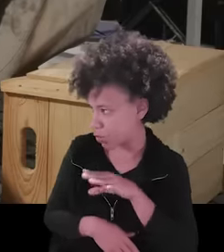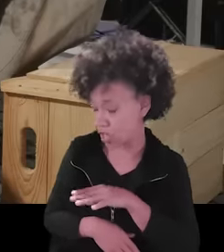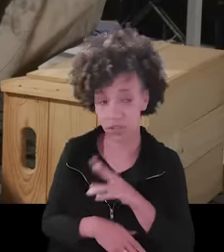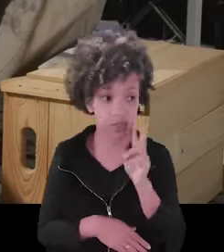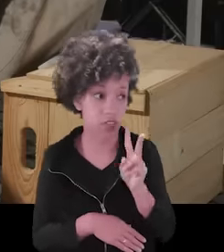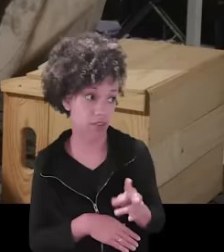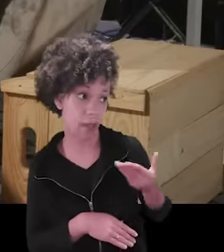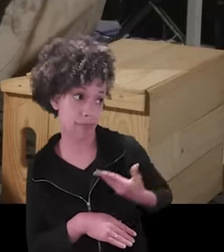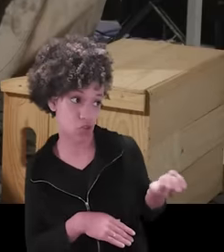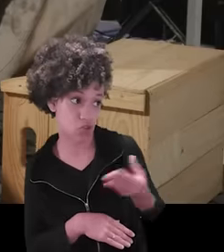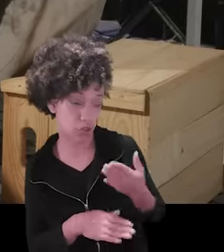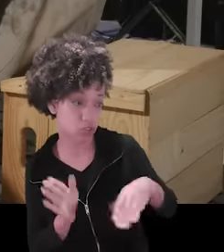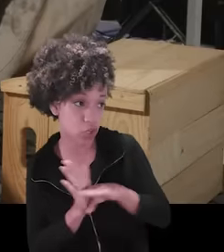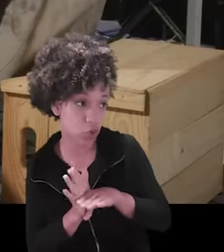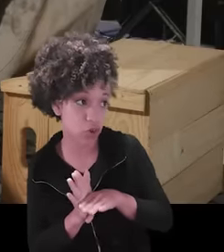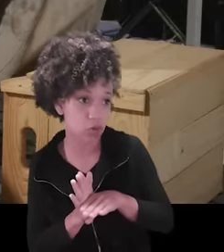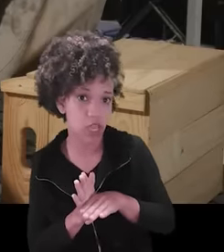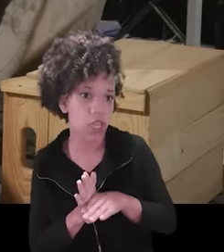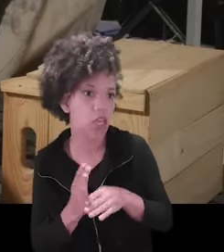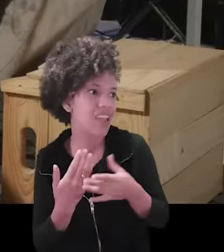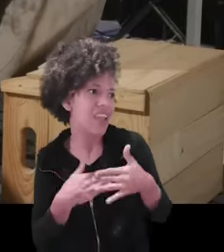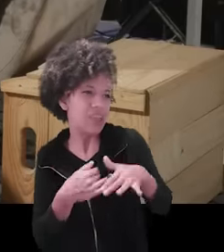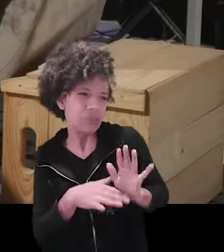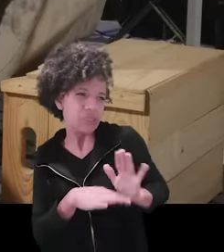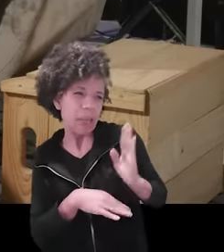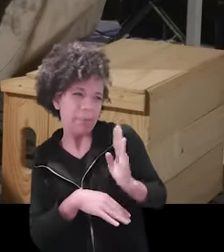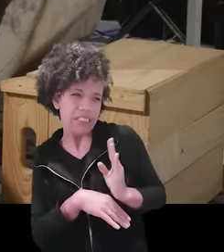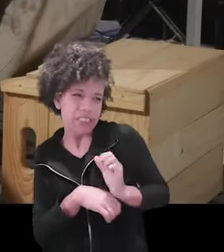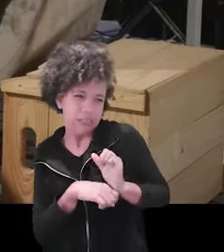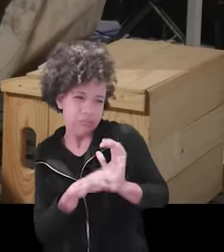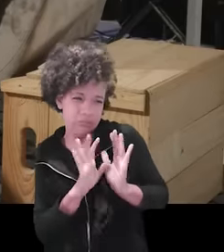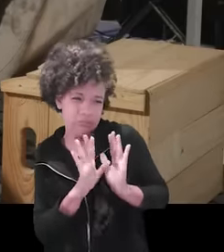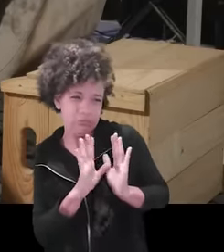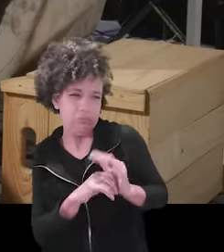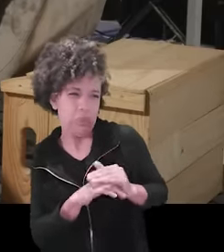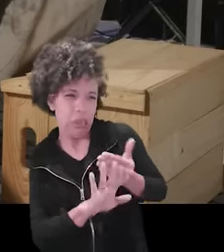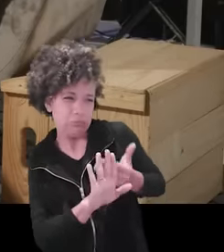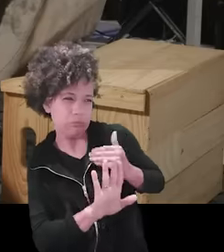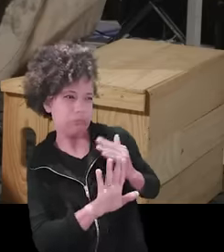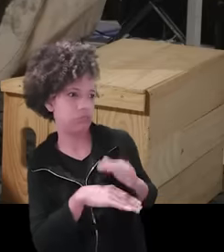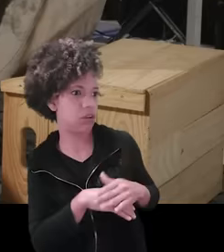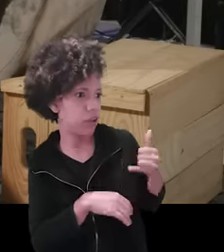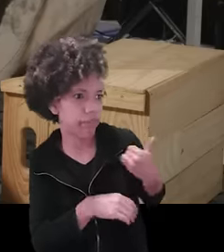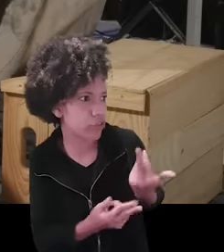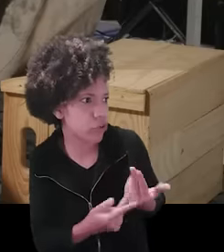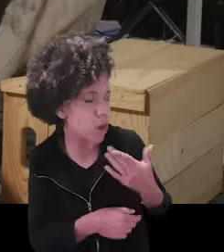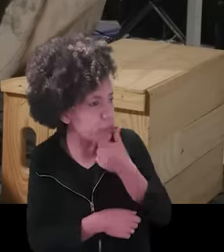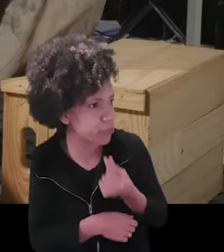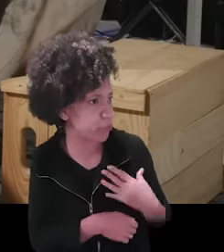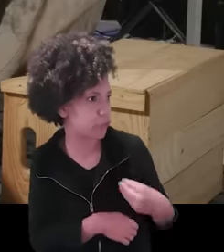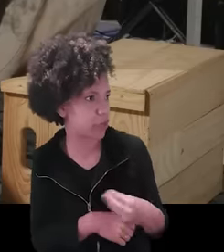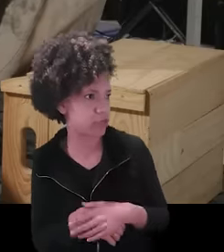não fala português e se vê assim amiguinhos novos que acabou de chegar não quer tá perto aí em São brasileiros da ida o